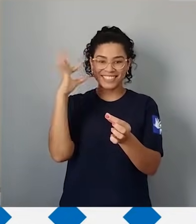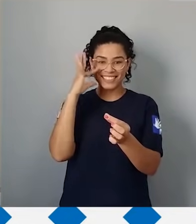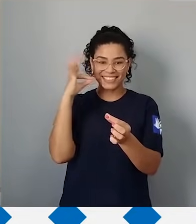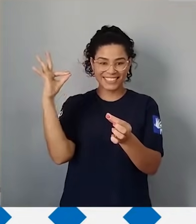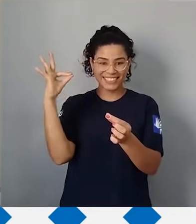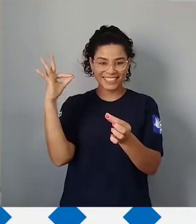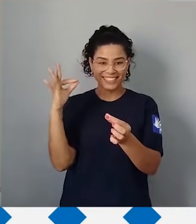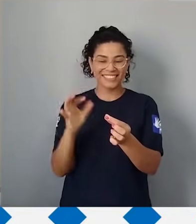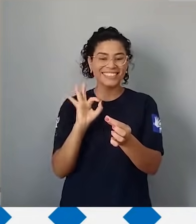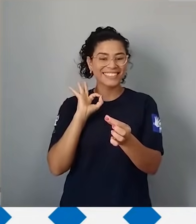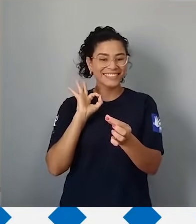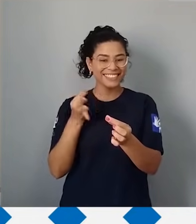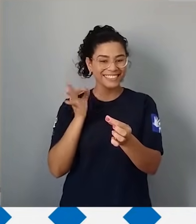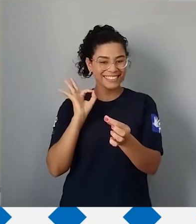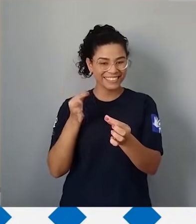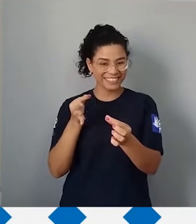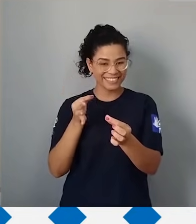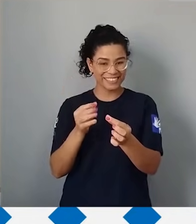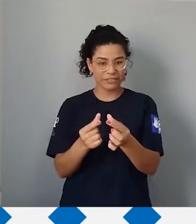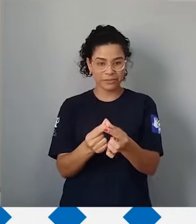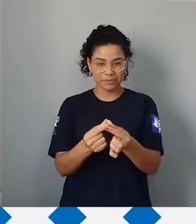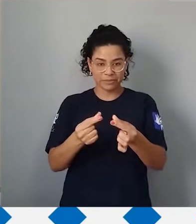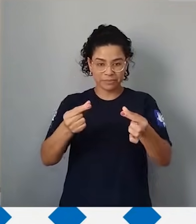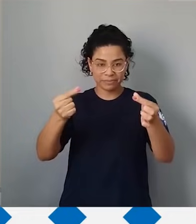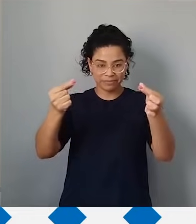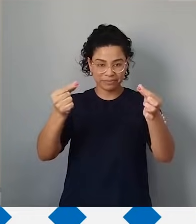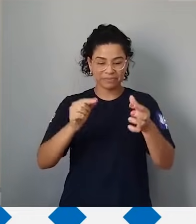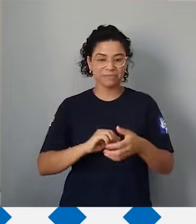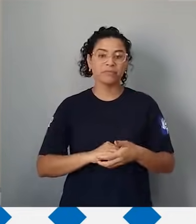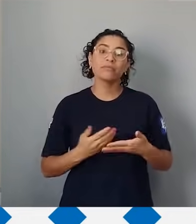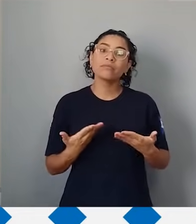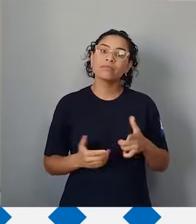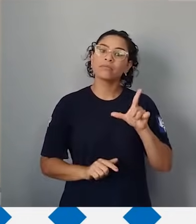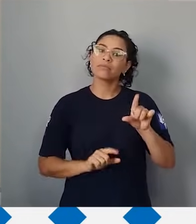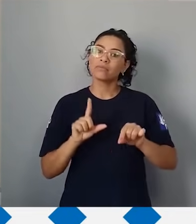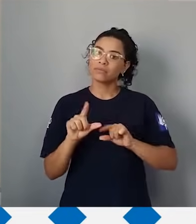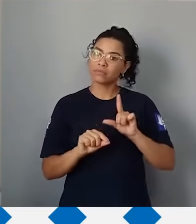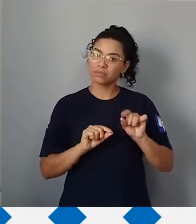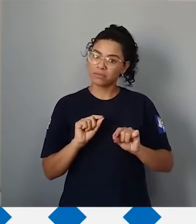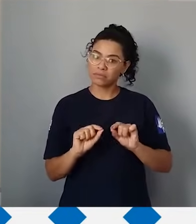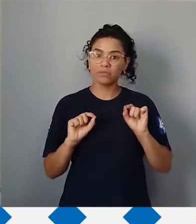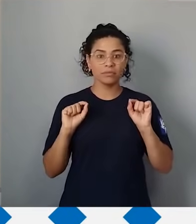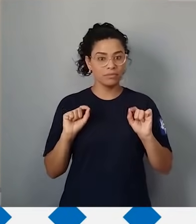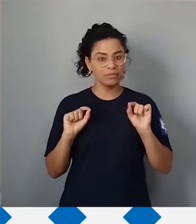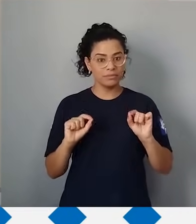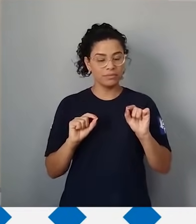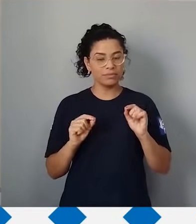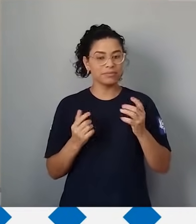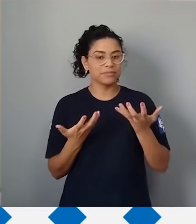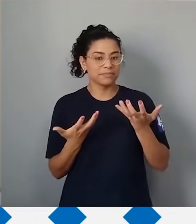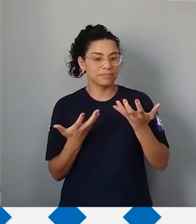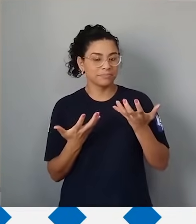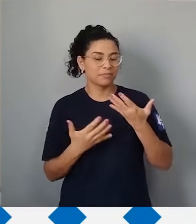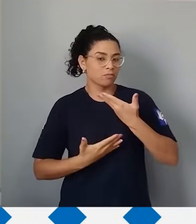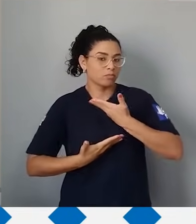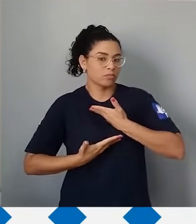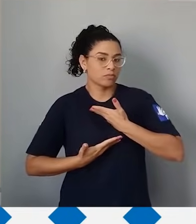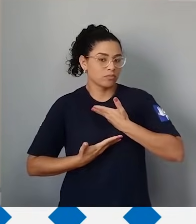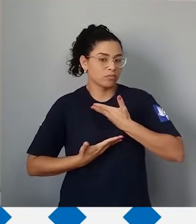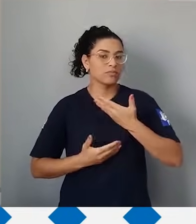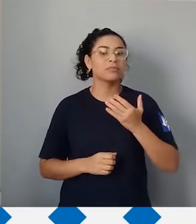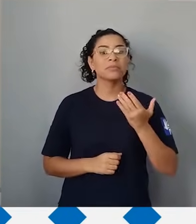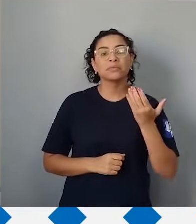vai ficar assim. Aí, você escolhe se você quer o seu gato com essa cabecinha